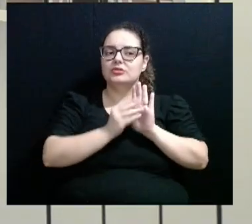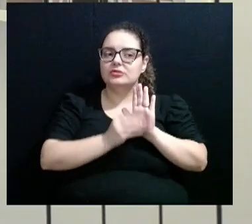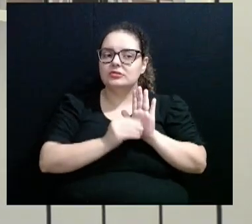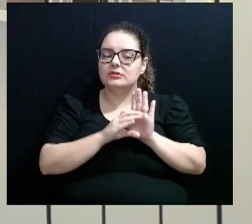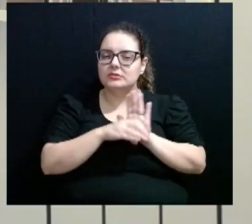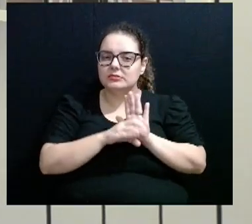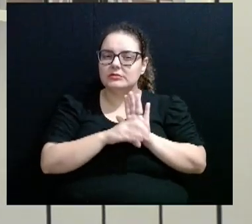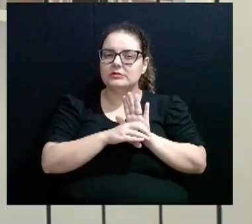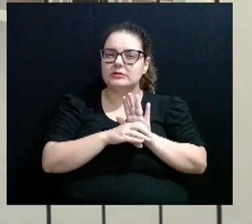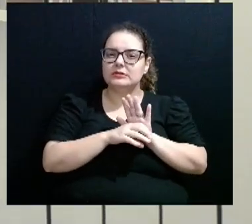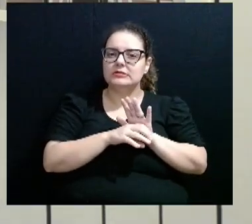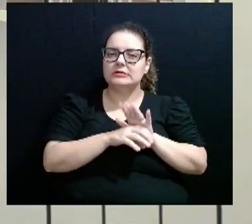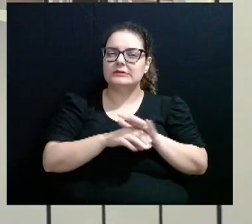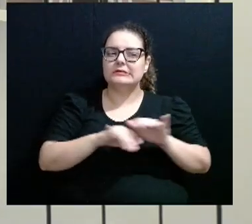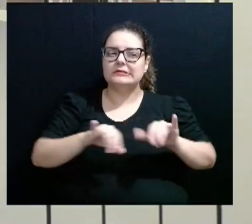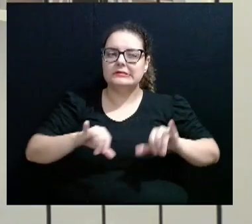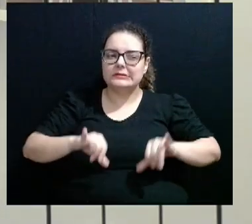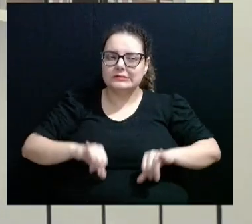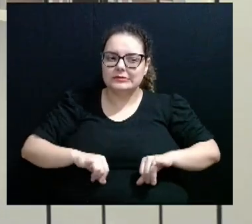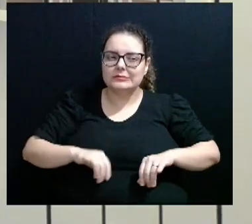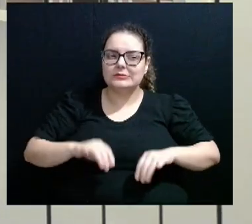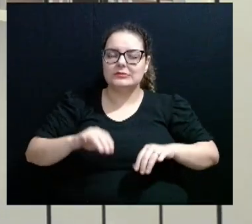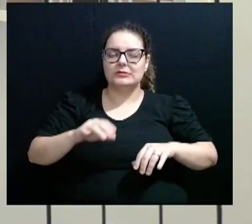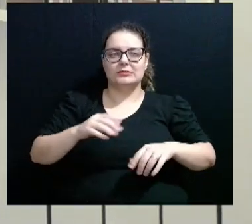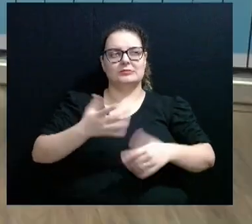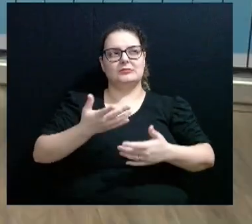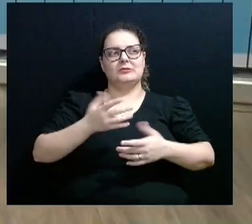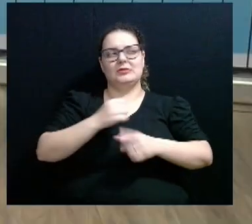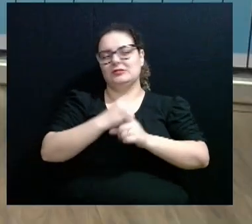sociedade como se fosse algo fácil, eu quero, eu posso?